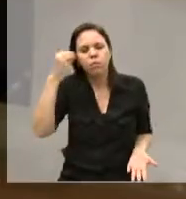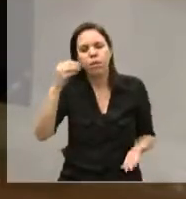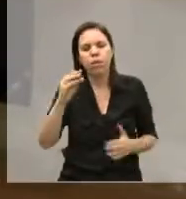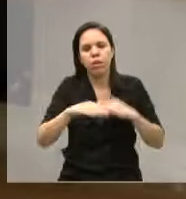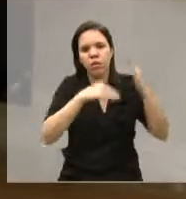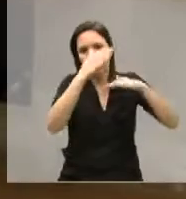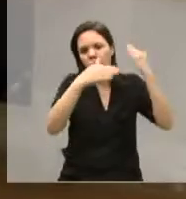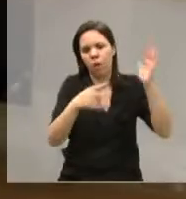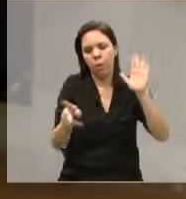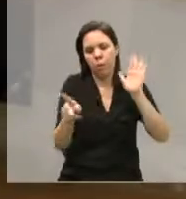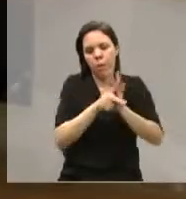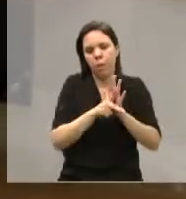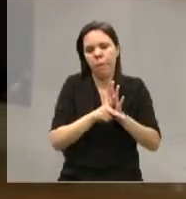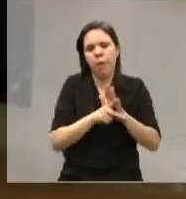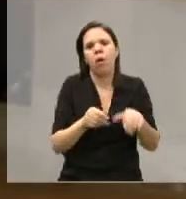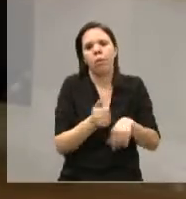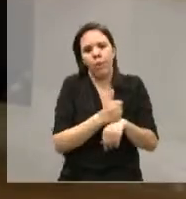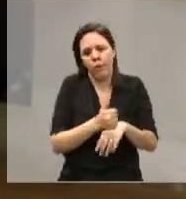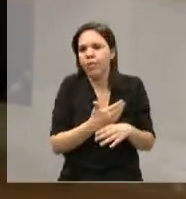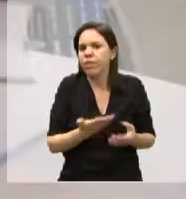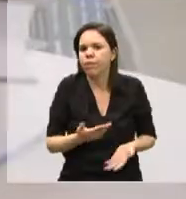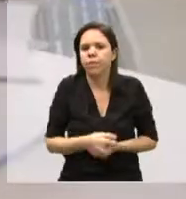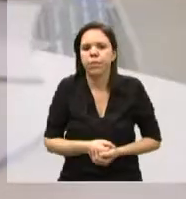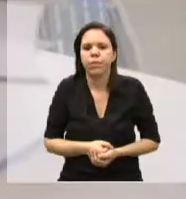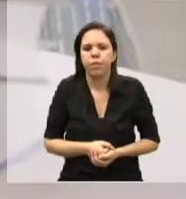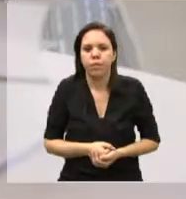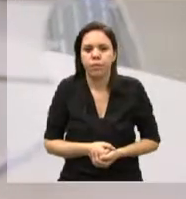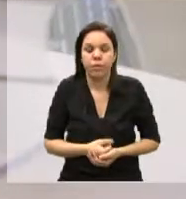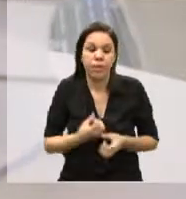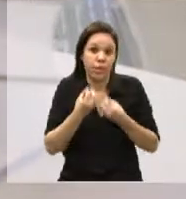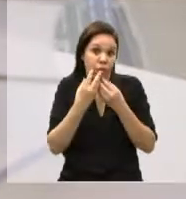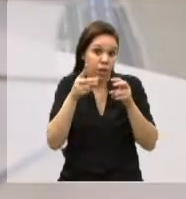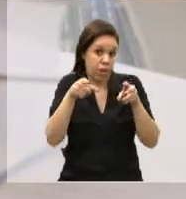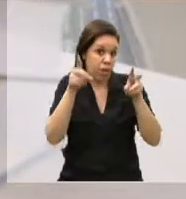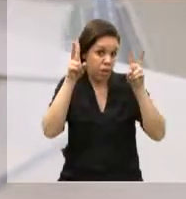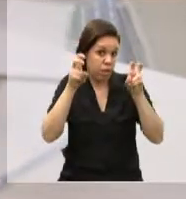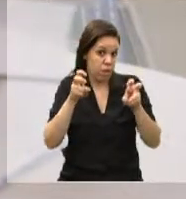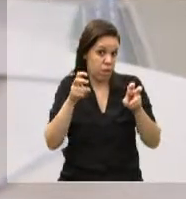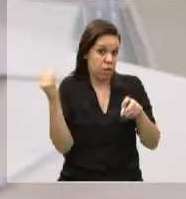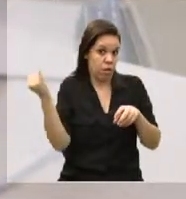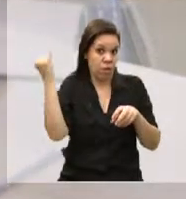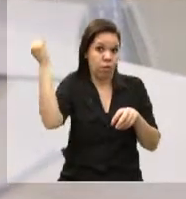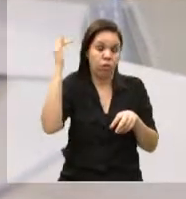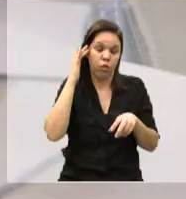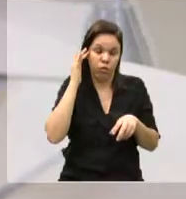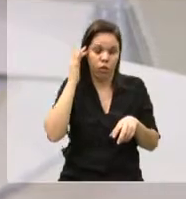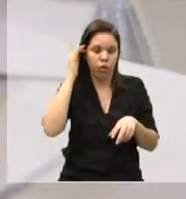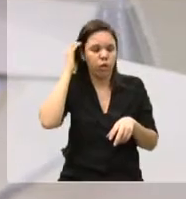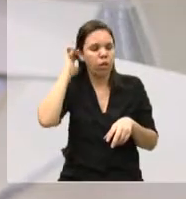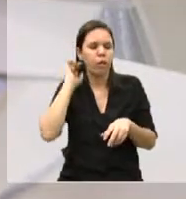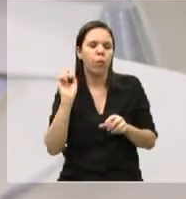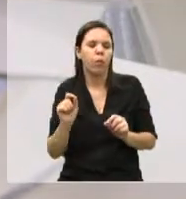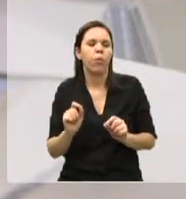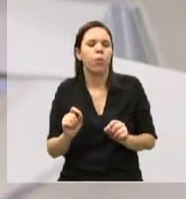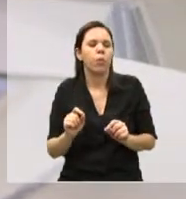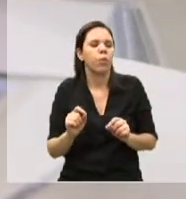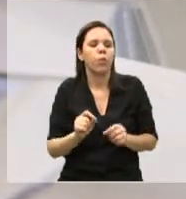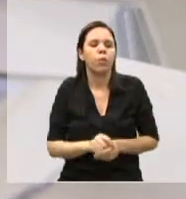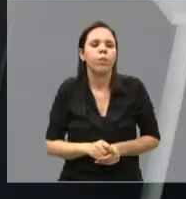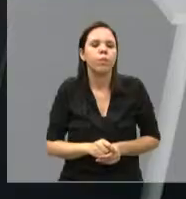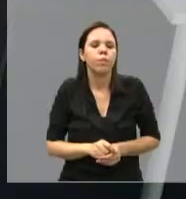construir a própria carreira, né? Falando nisso, eu acho que uma coisa bastante importante que o Jonas falou é